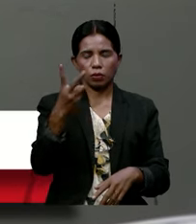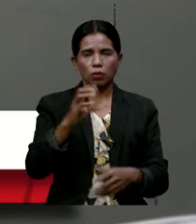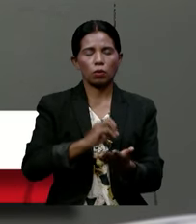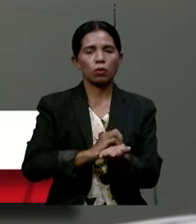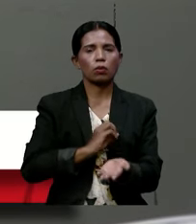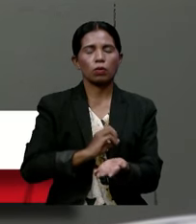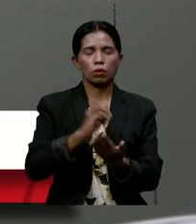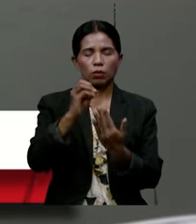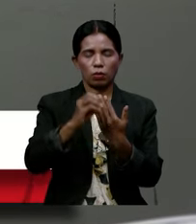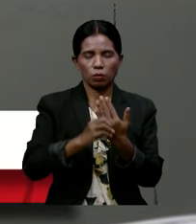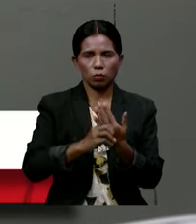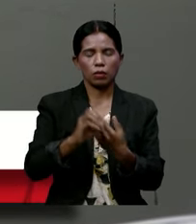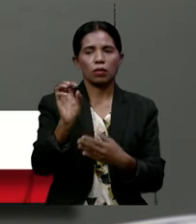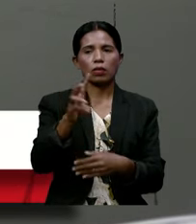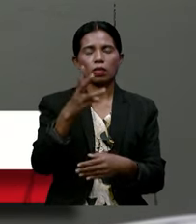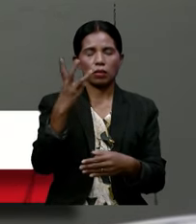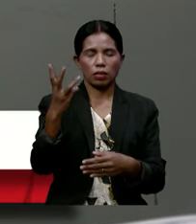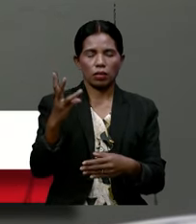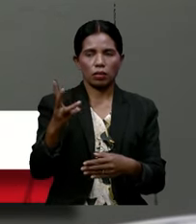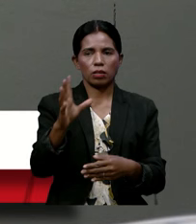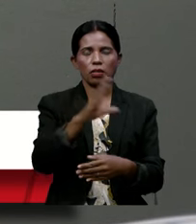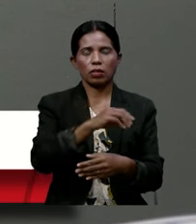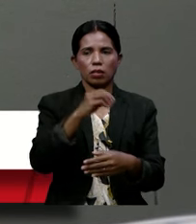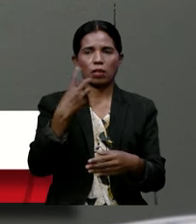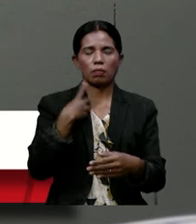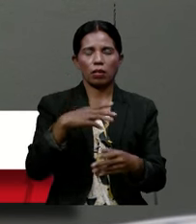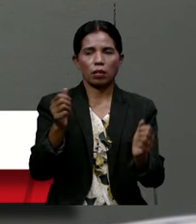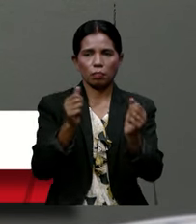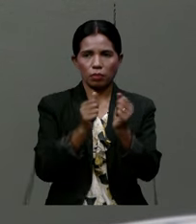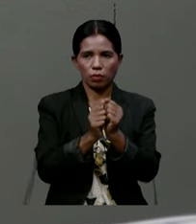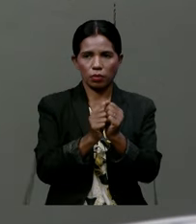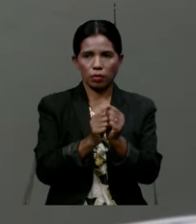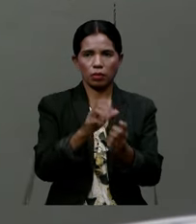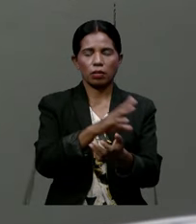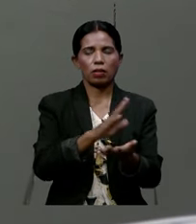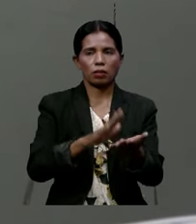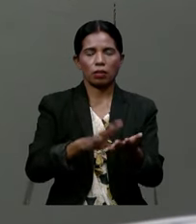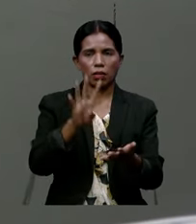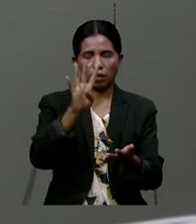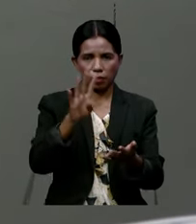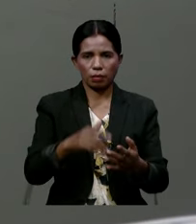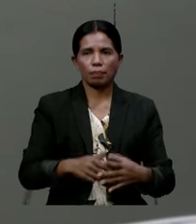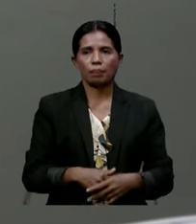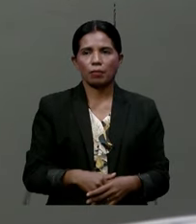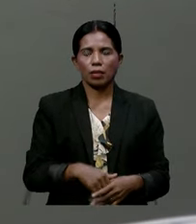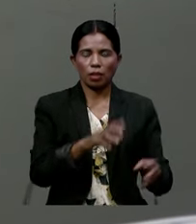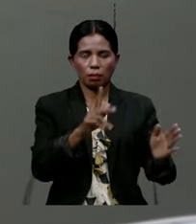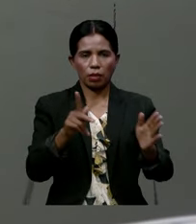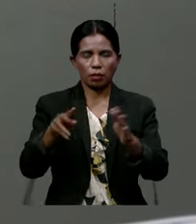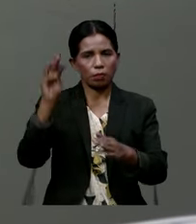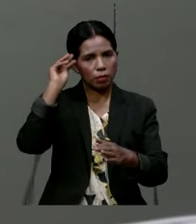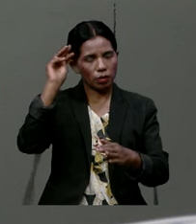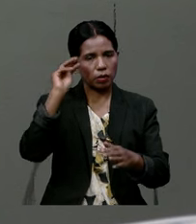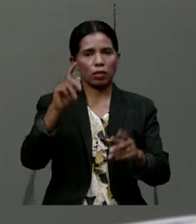6 de Marinheiro, ne mak a minha filial ha muito tolo ho centro escola ha. A ne mini plano ministério ne